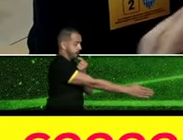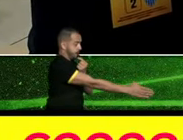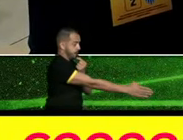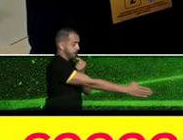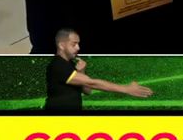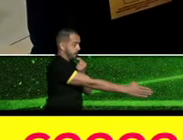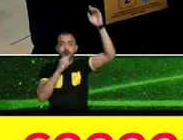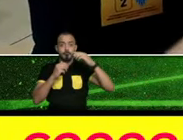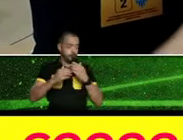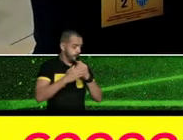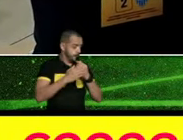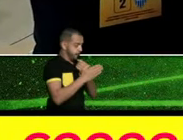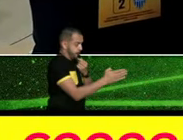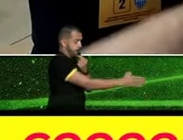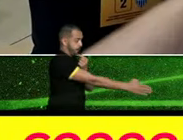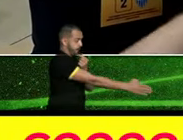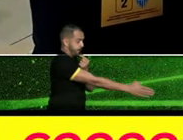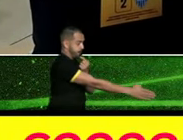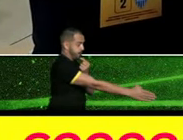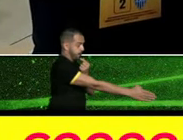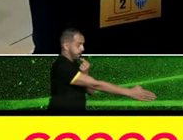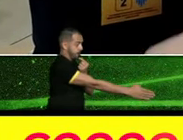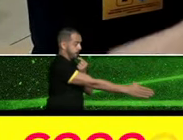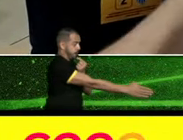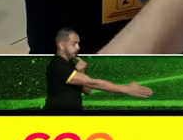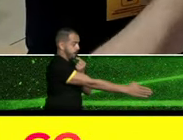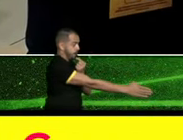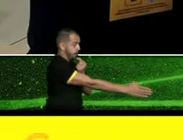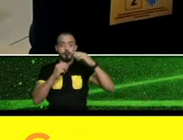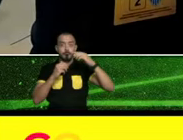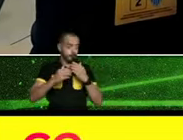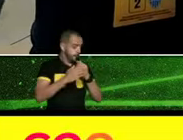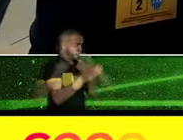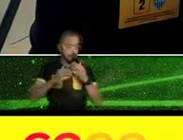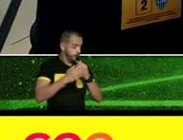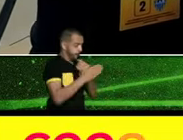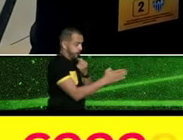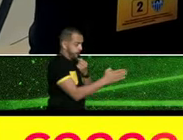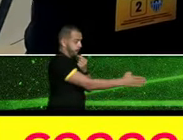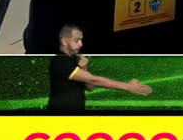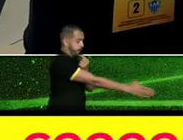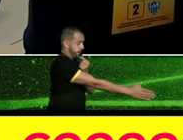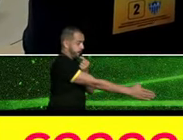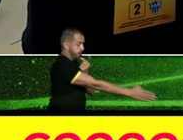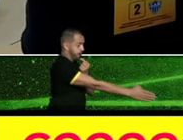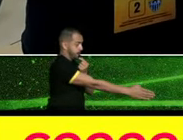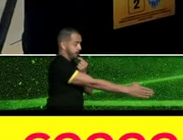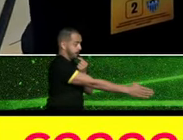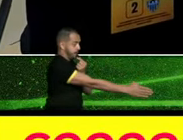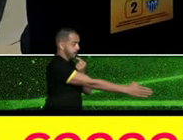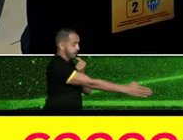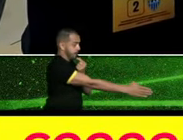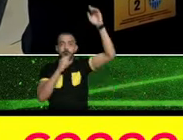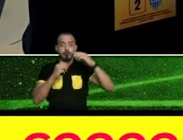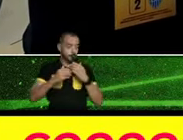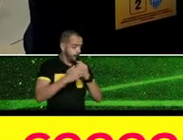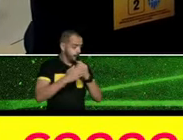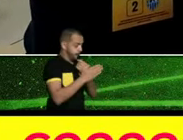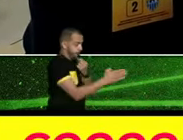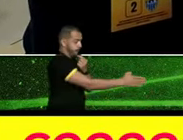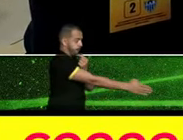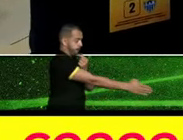Galo Bruno fux ele fux com a defesa do Cruzeiro recebeu na